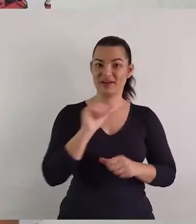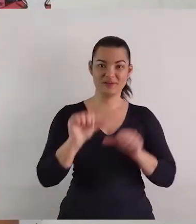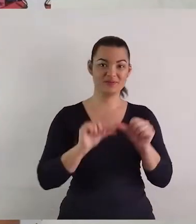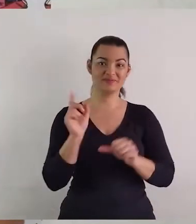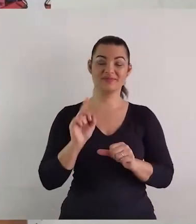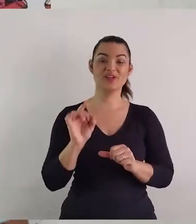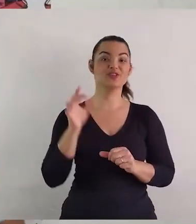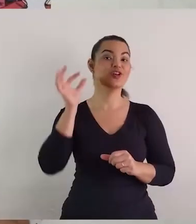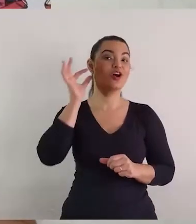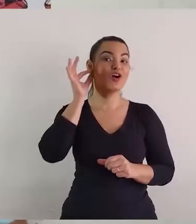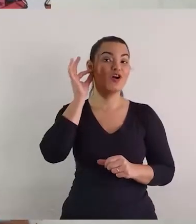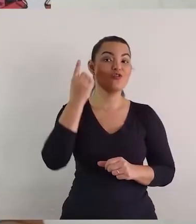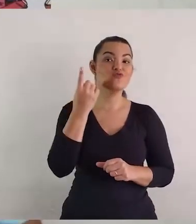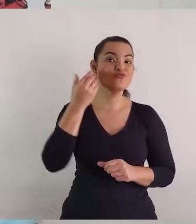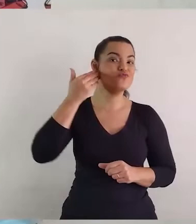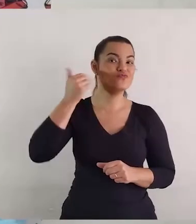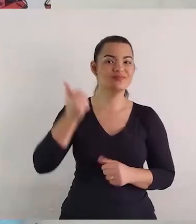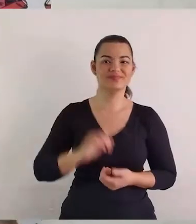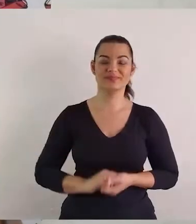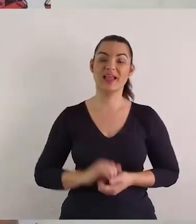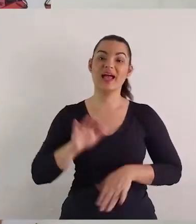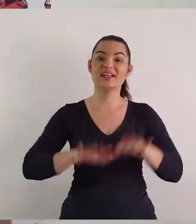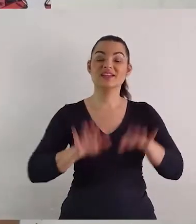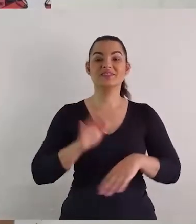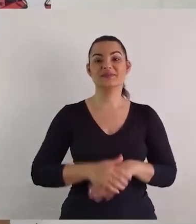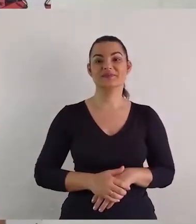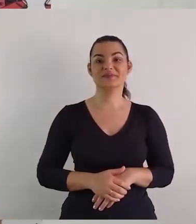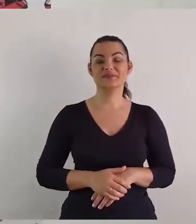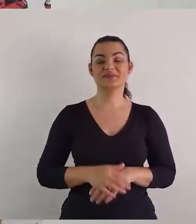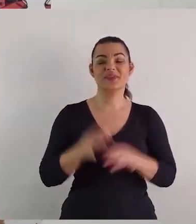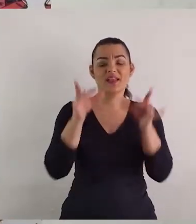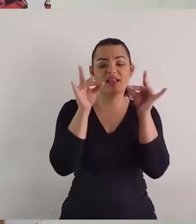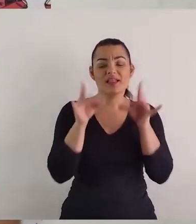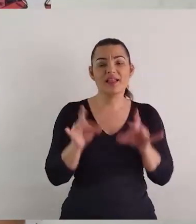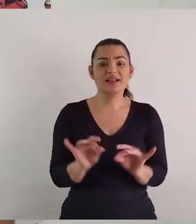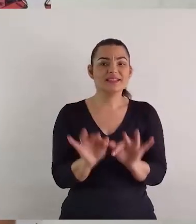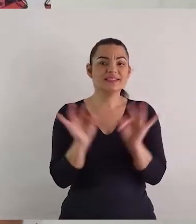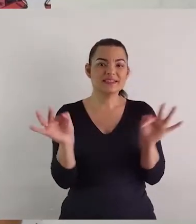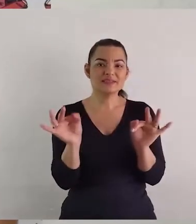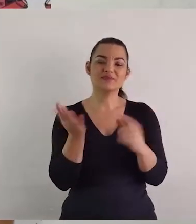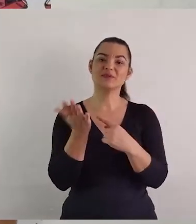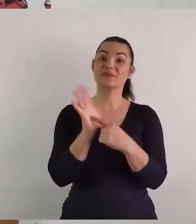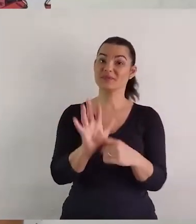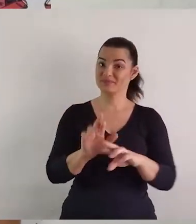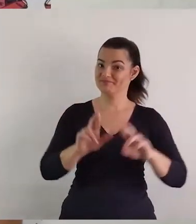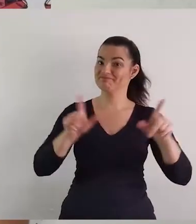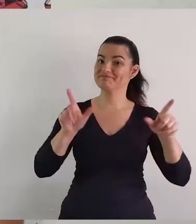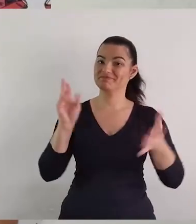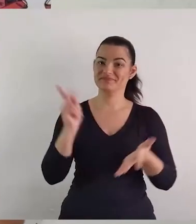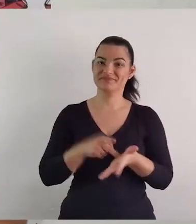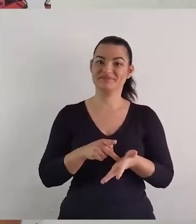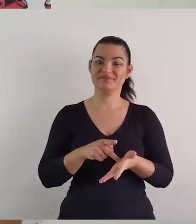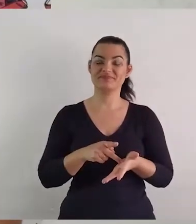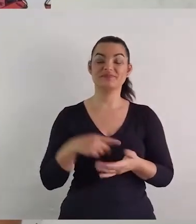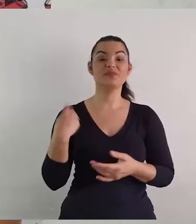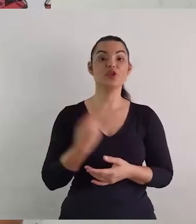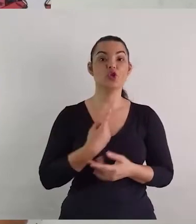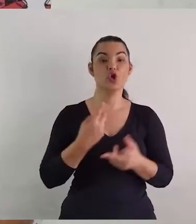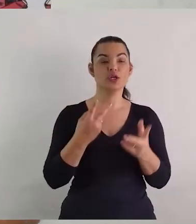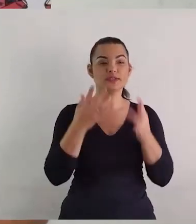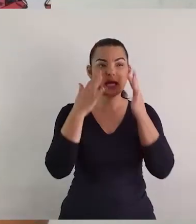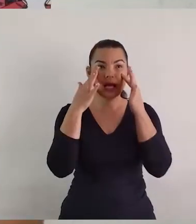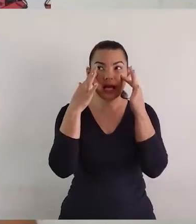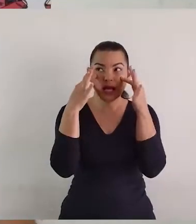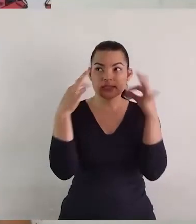brinco. Então, às vezes, um detalhe simples faz muita diferença. E é a nossa observação